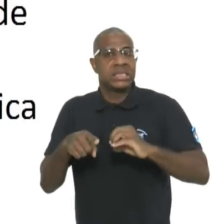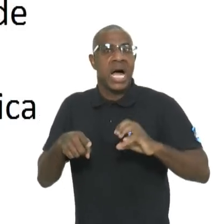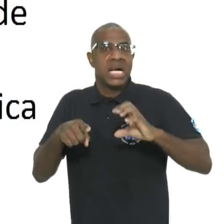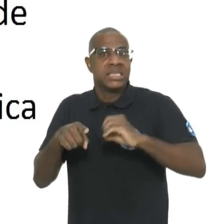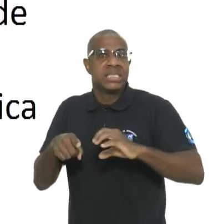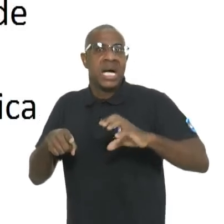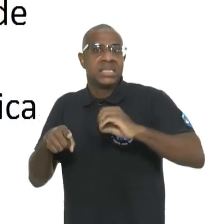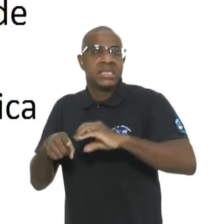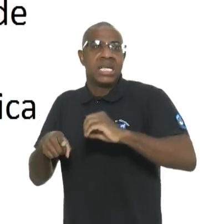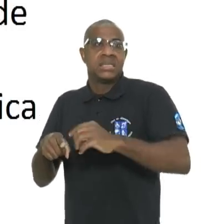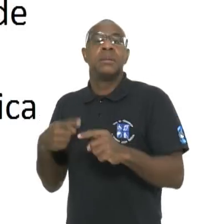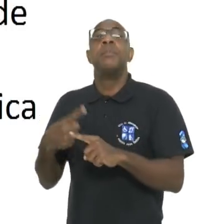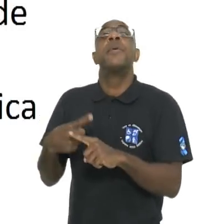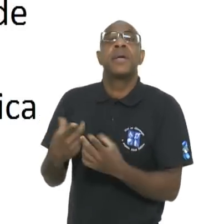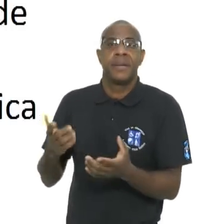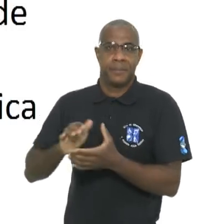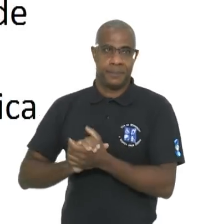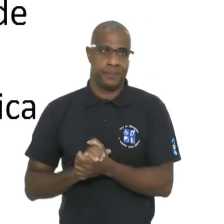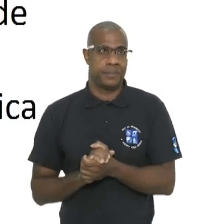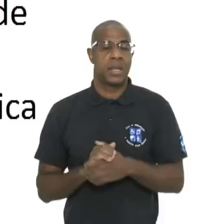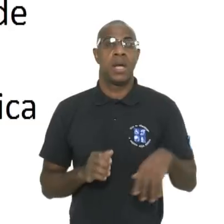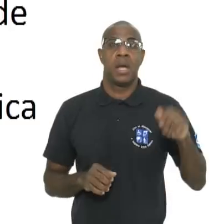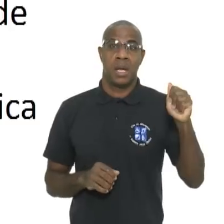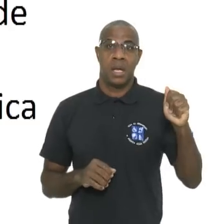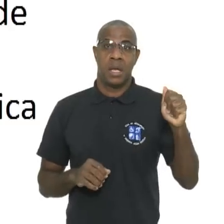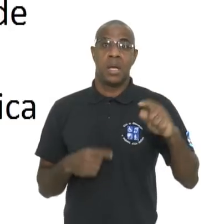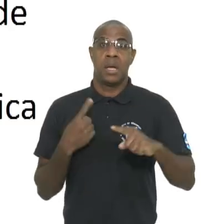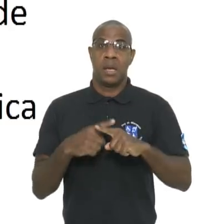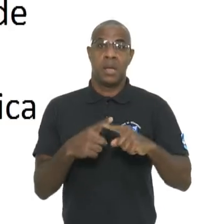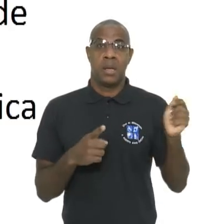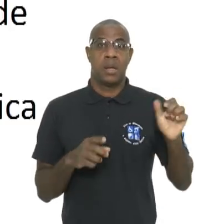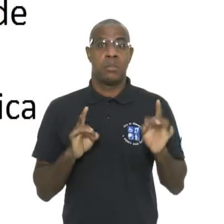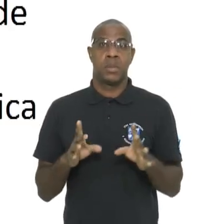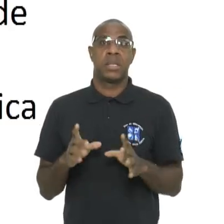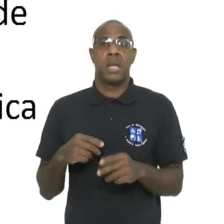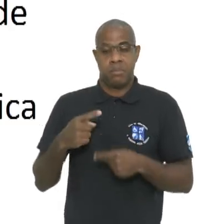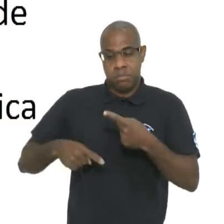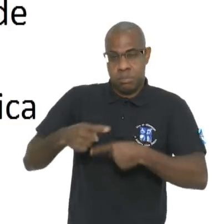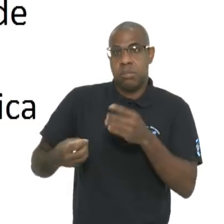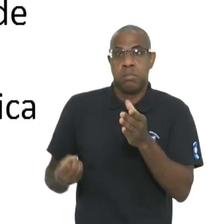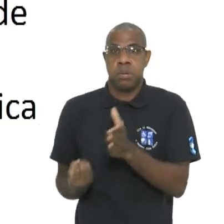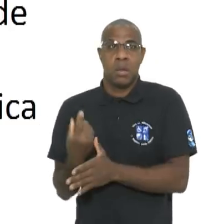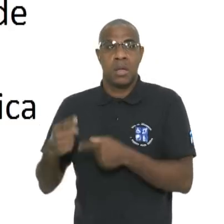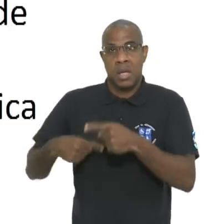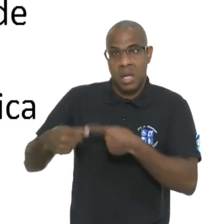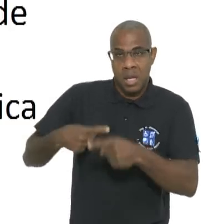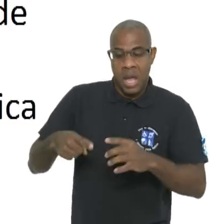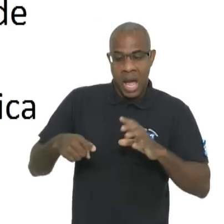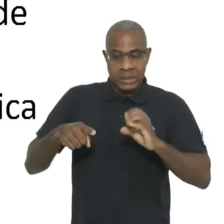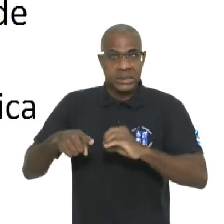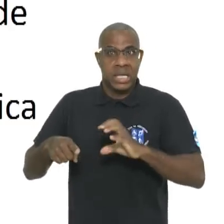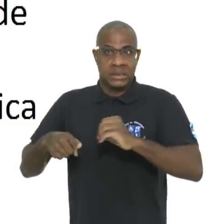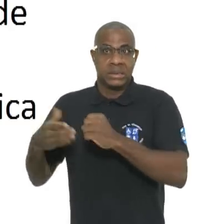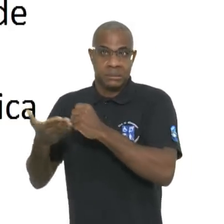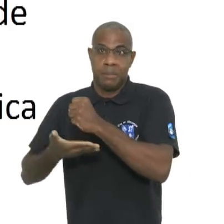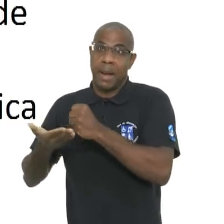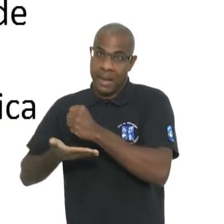alimentar? Letra A, porque são seres vivos produtores, base da cadeia